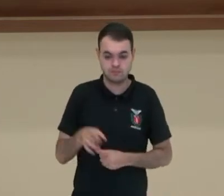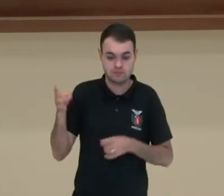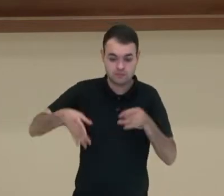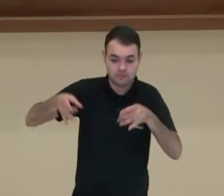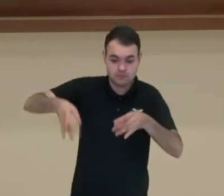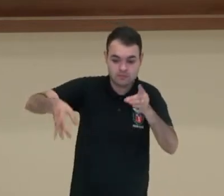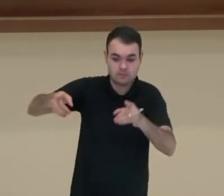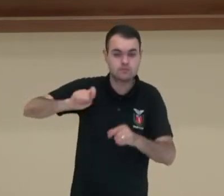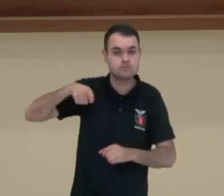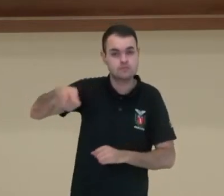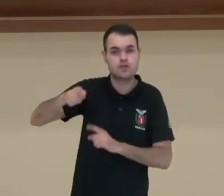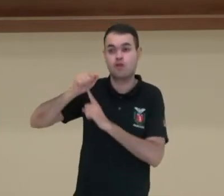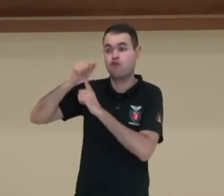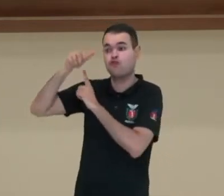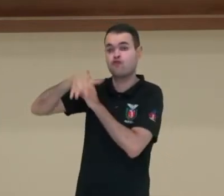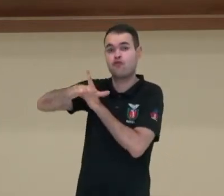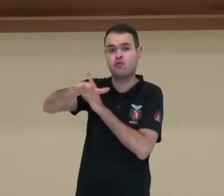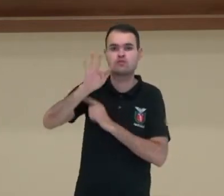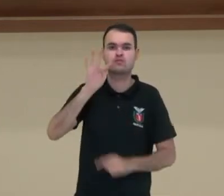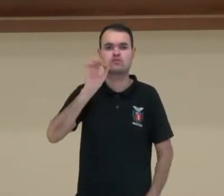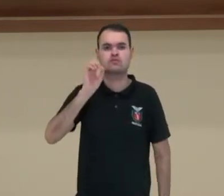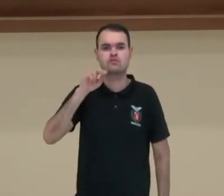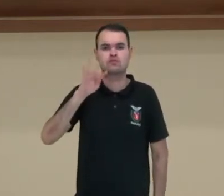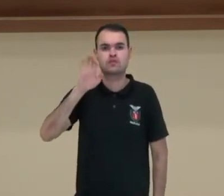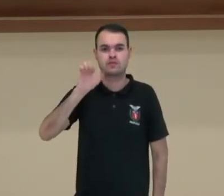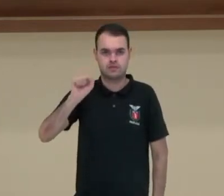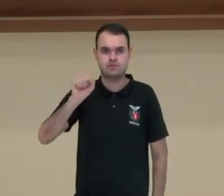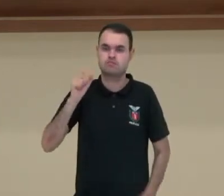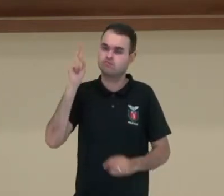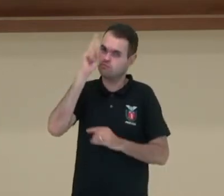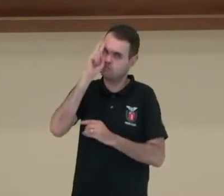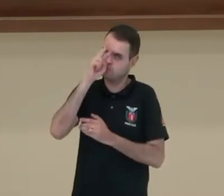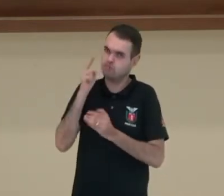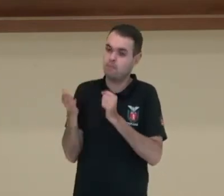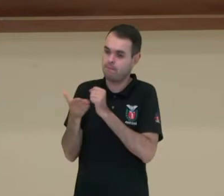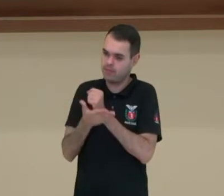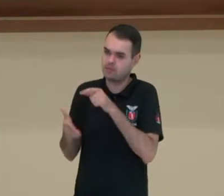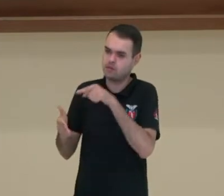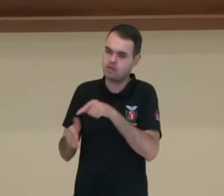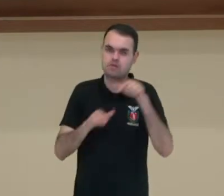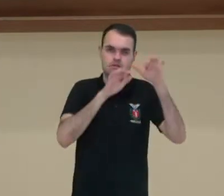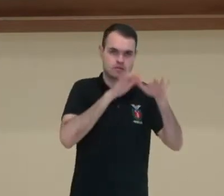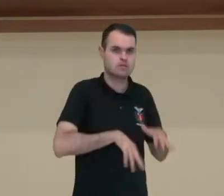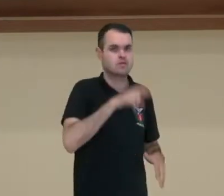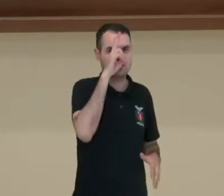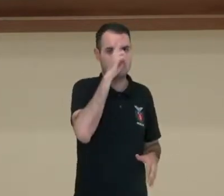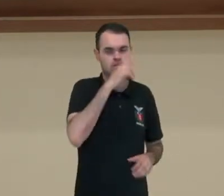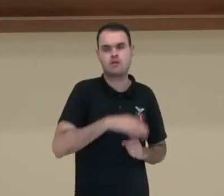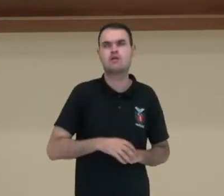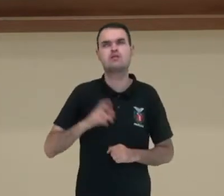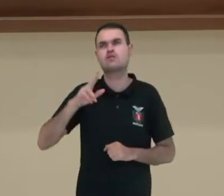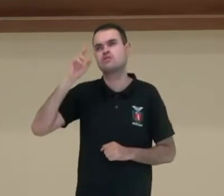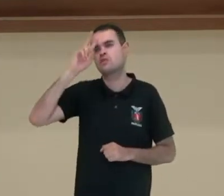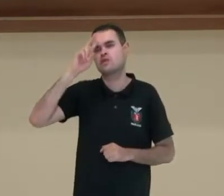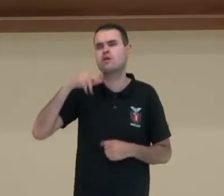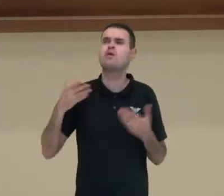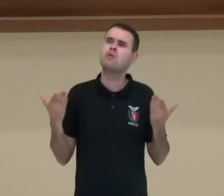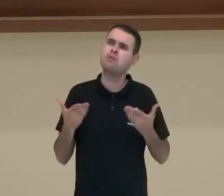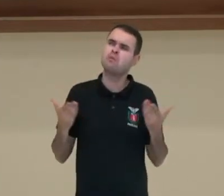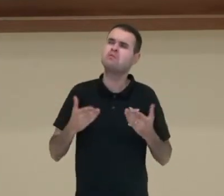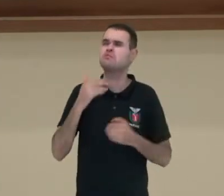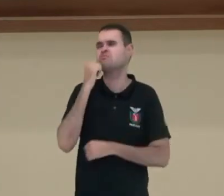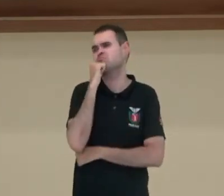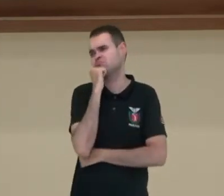vestígios de fontes históricas. Baseado neles, escrevemos a história. Não, história não é tipo, eu acho que hoje eu não